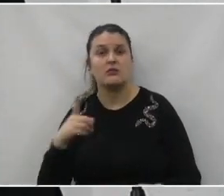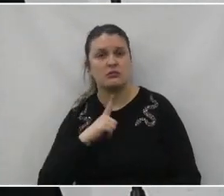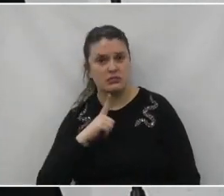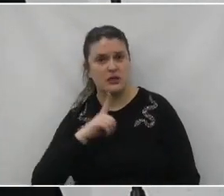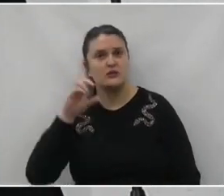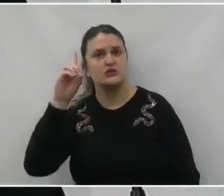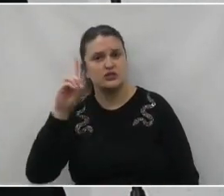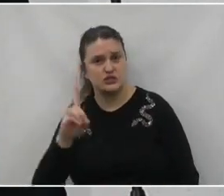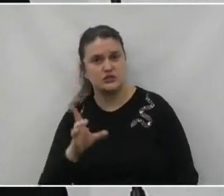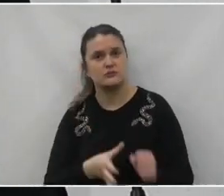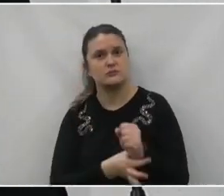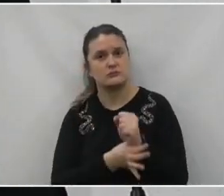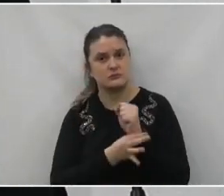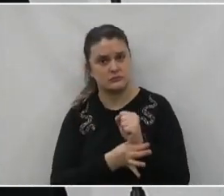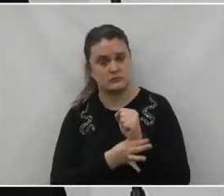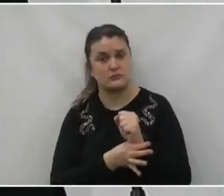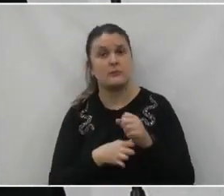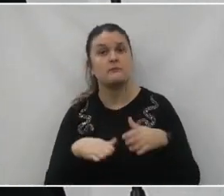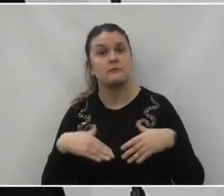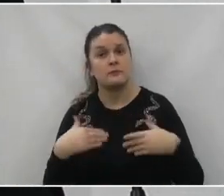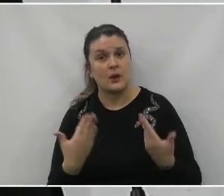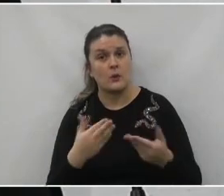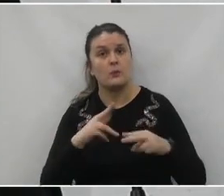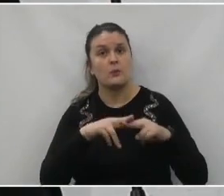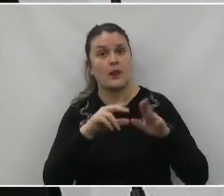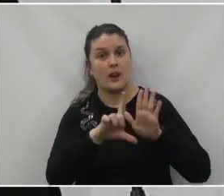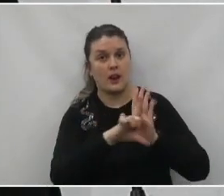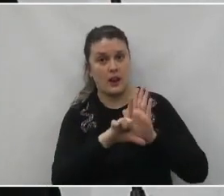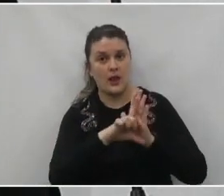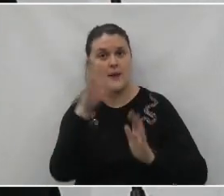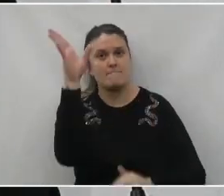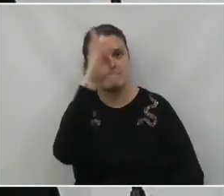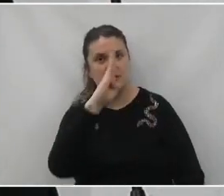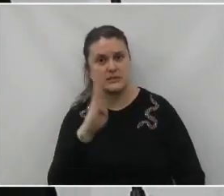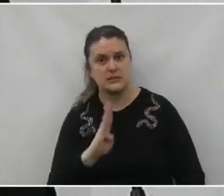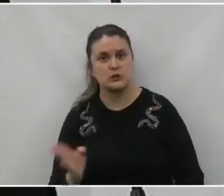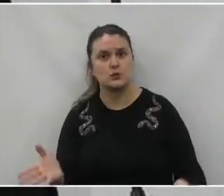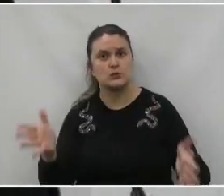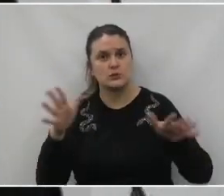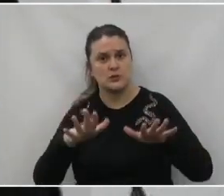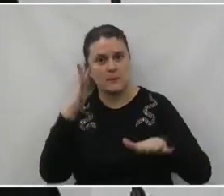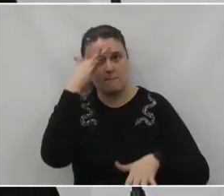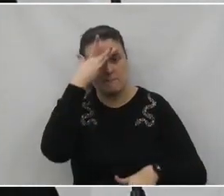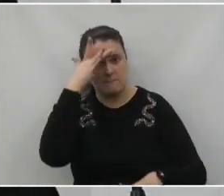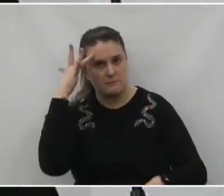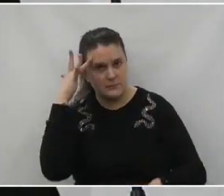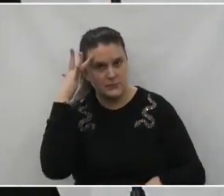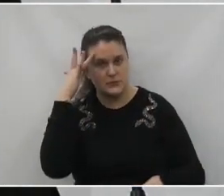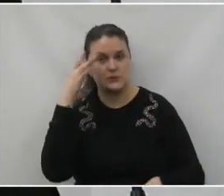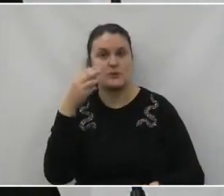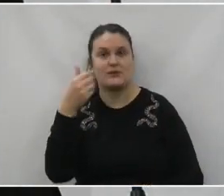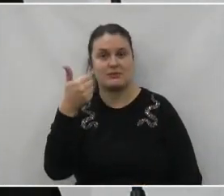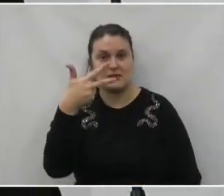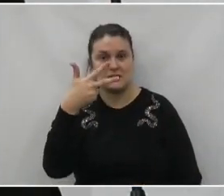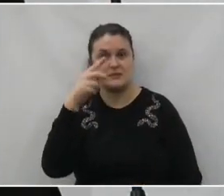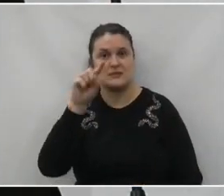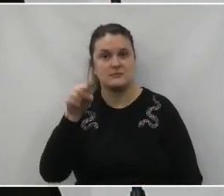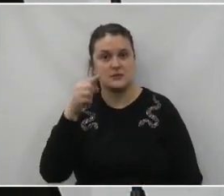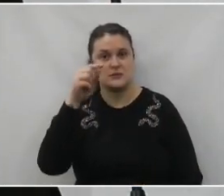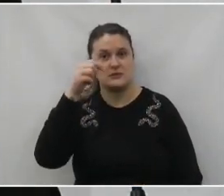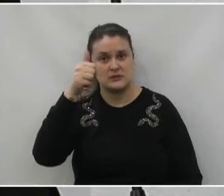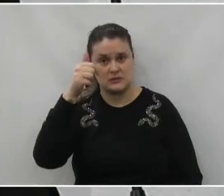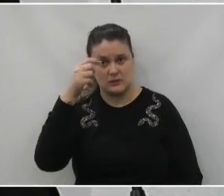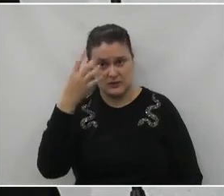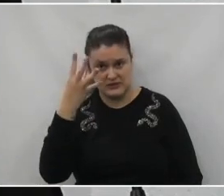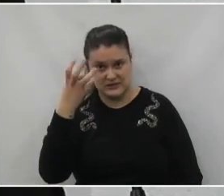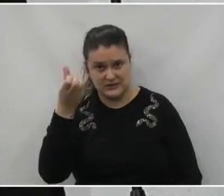direito assegurado. Portanto, pela Lei Brasileira de Inclusão das Pessoas com Deficiência, Lei Federal 13.146,